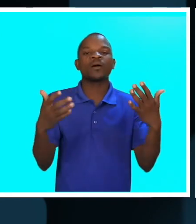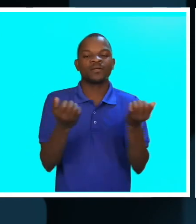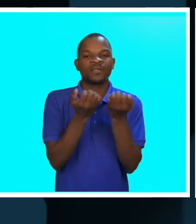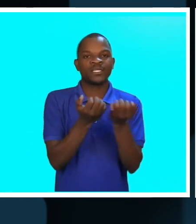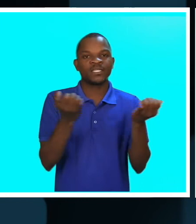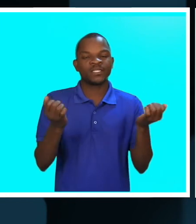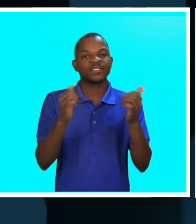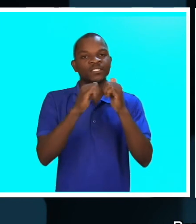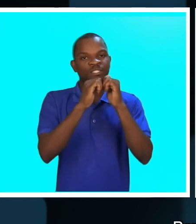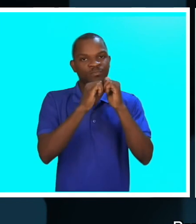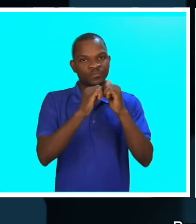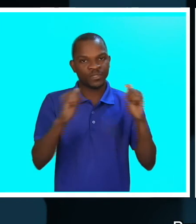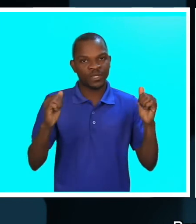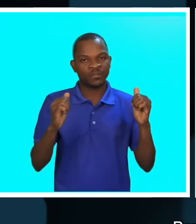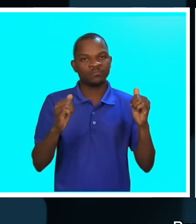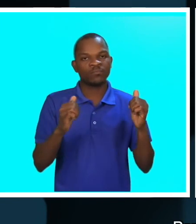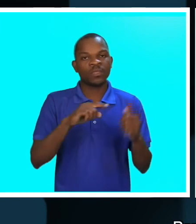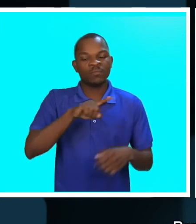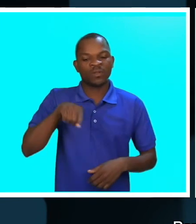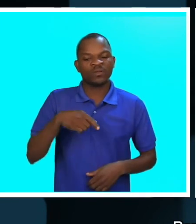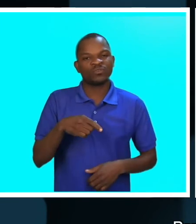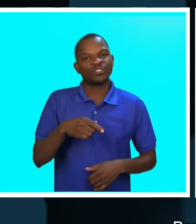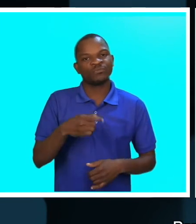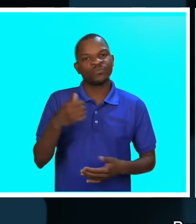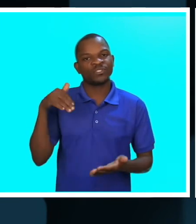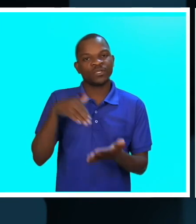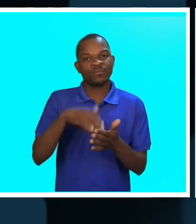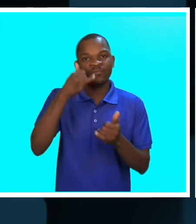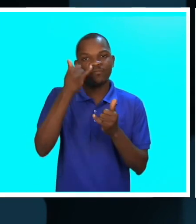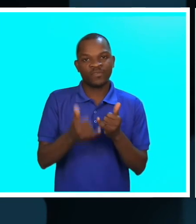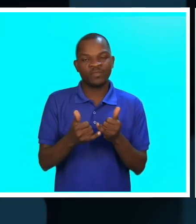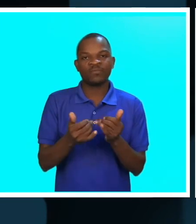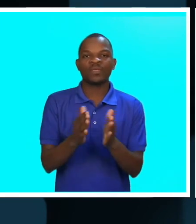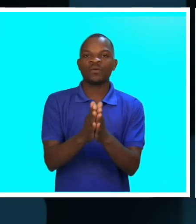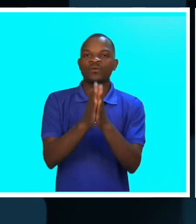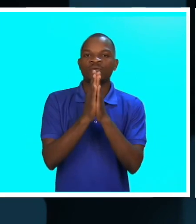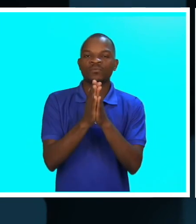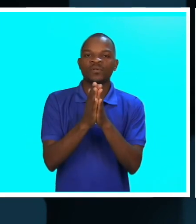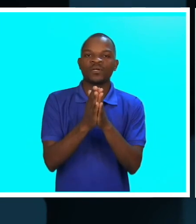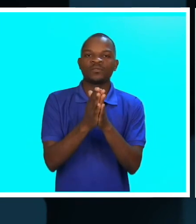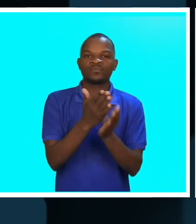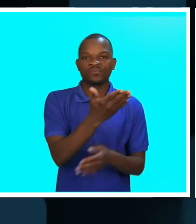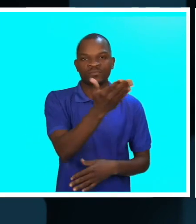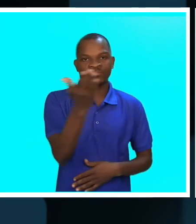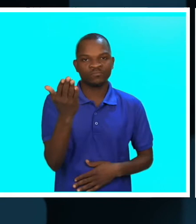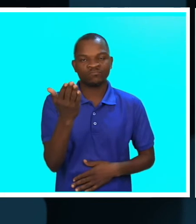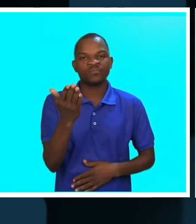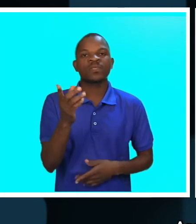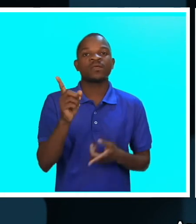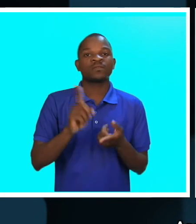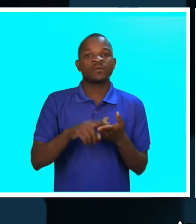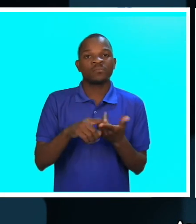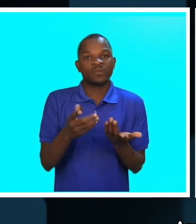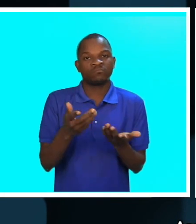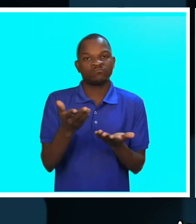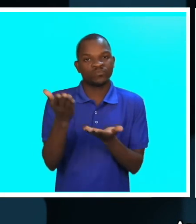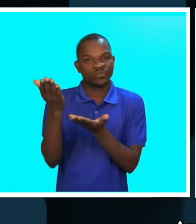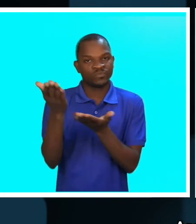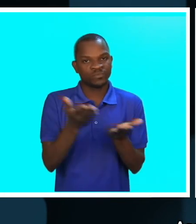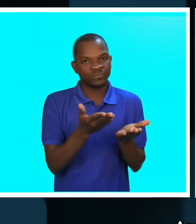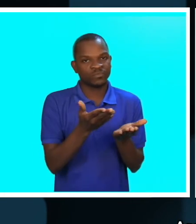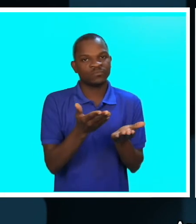Crianças Especiais. E para nós, hoje é tudo. Obrigado pela sua audiência. Desde